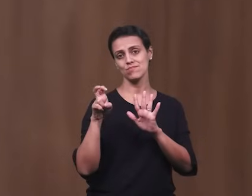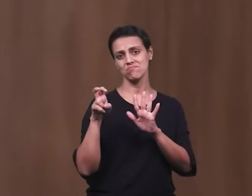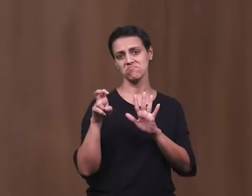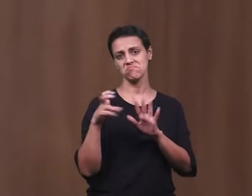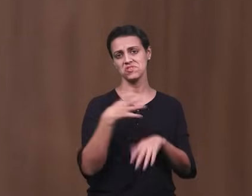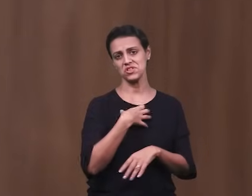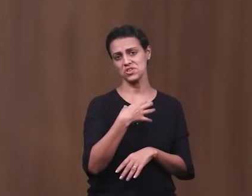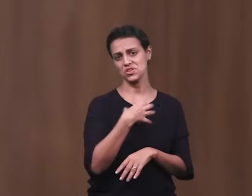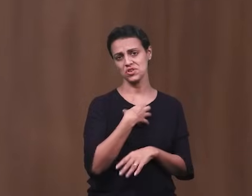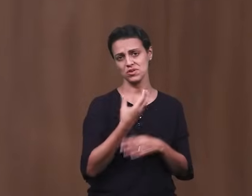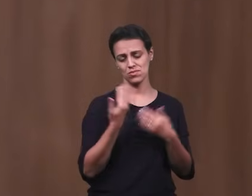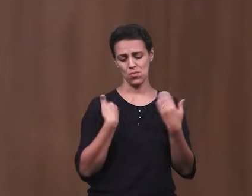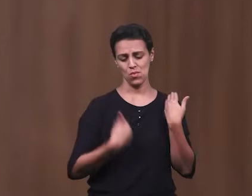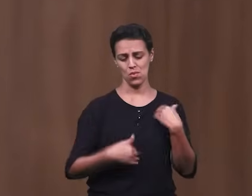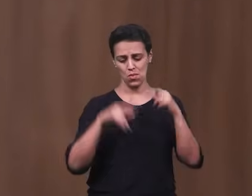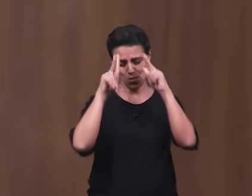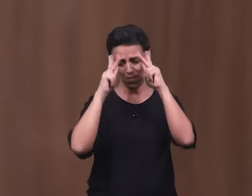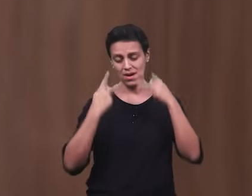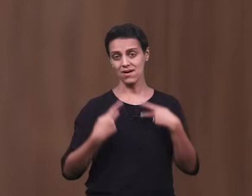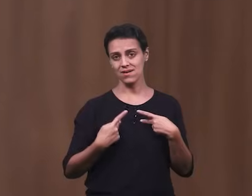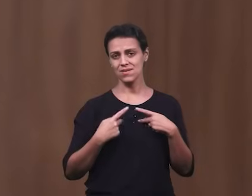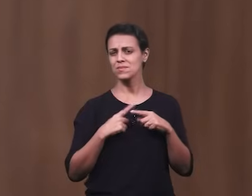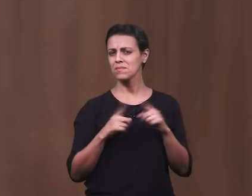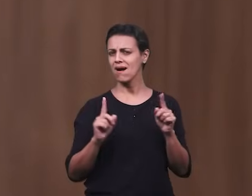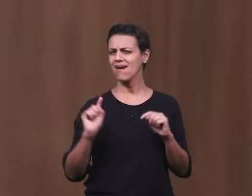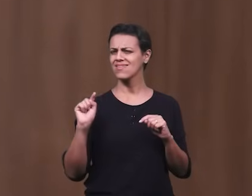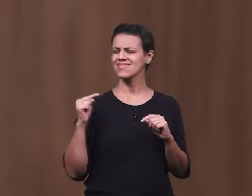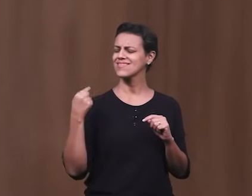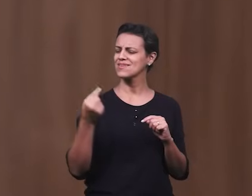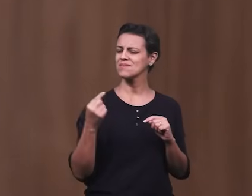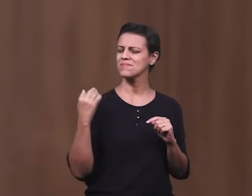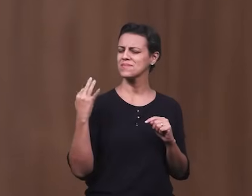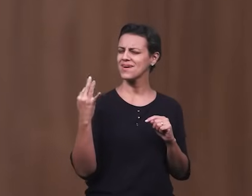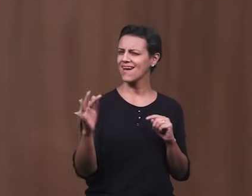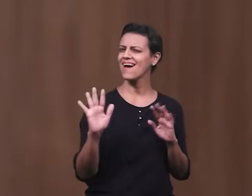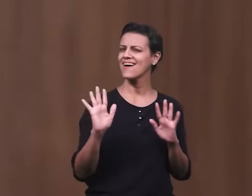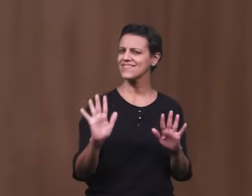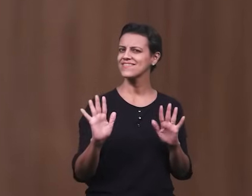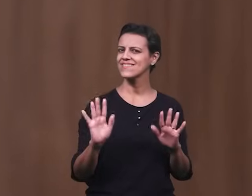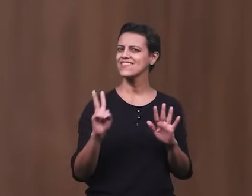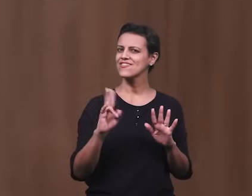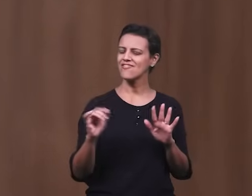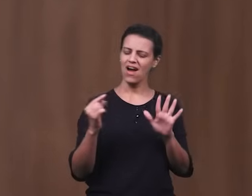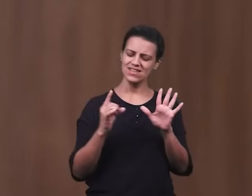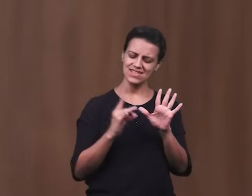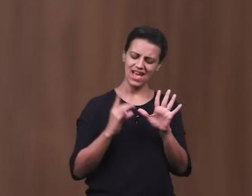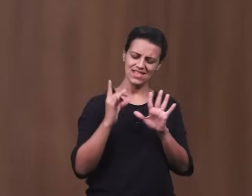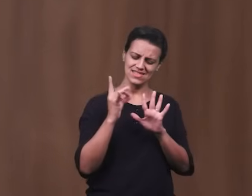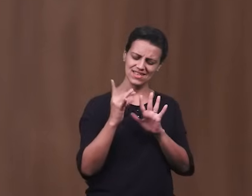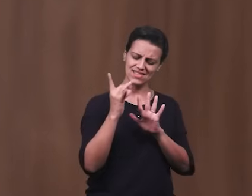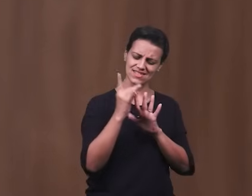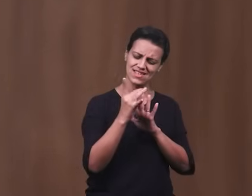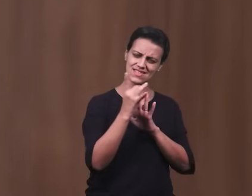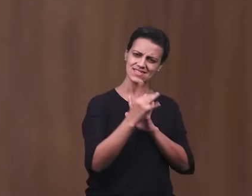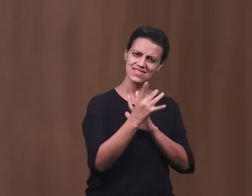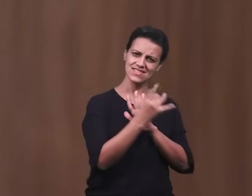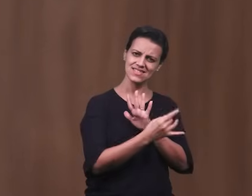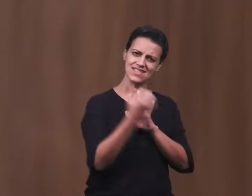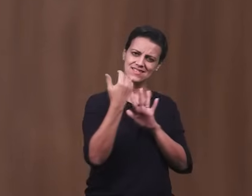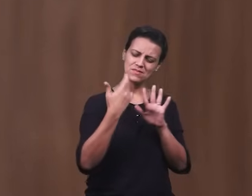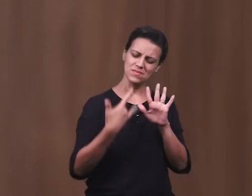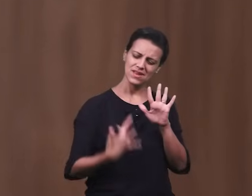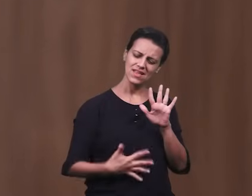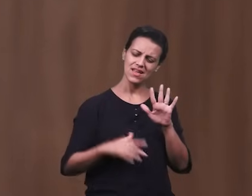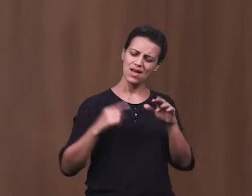uma passada em cada um deles, mas muito em breve nós vamos especificar um pouco mais, vamos aprofundar um pouco mais